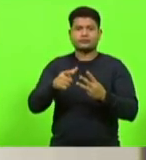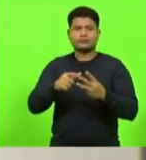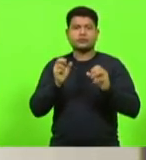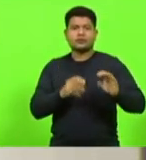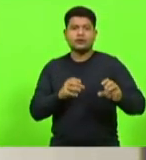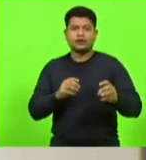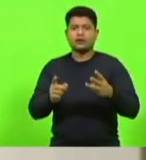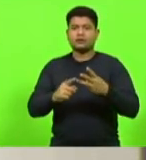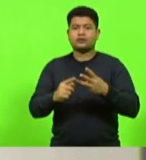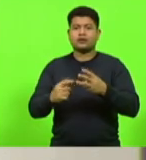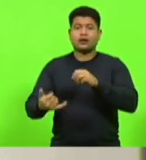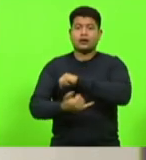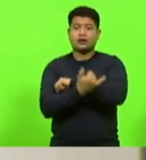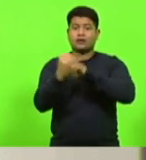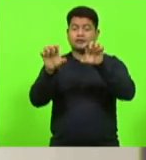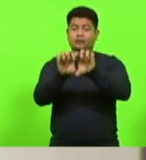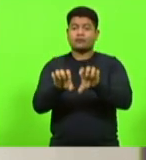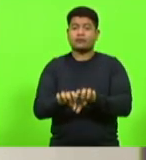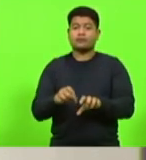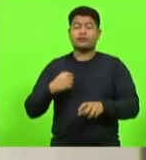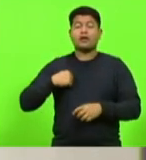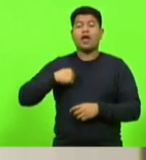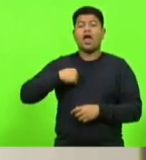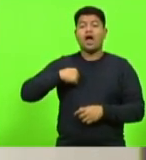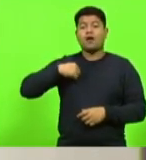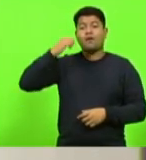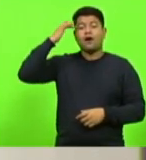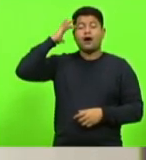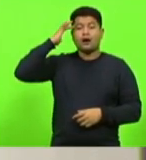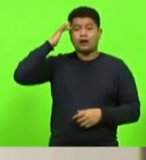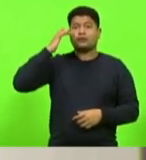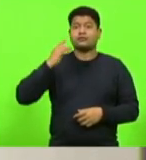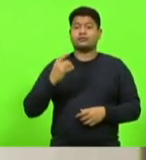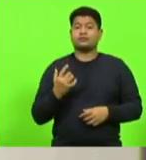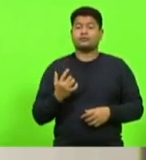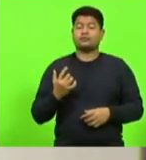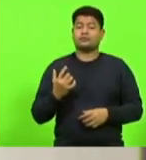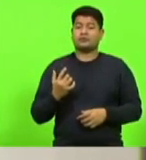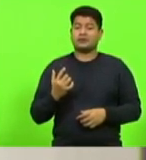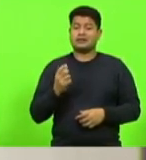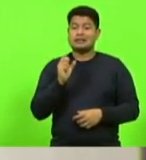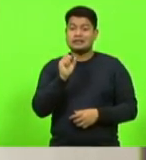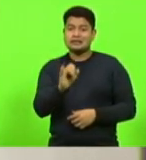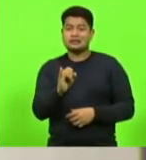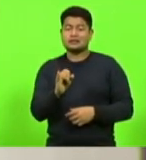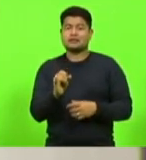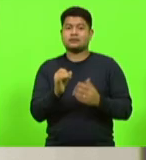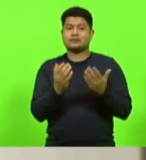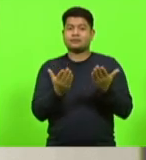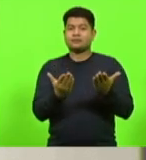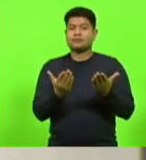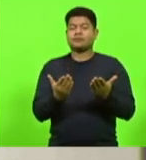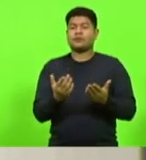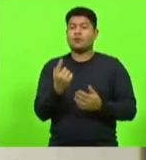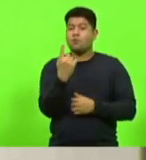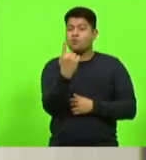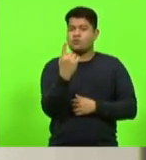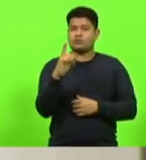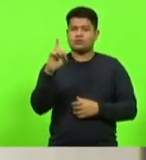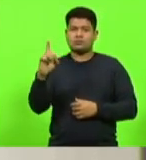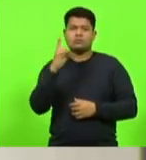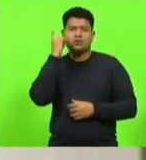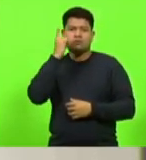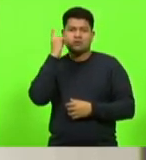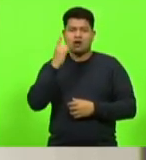E eu acho que é difícil não ter um deputado aqui que não dedica emenda para a saúde. Eu mesmo